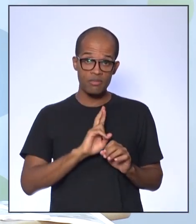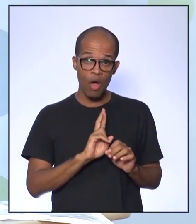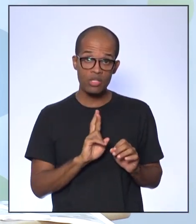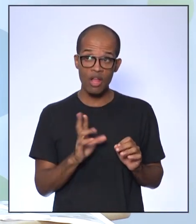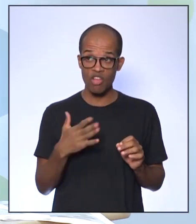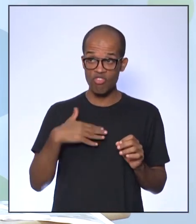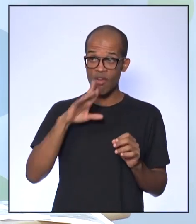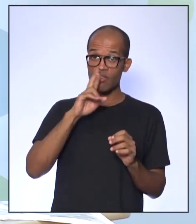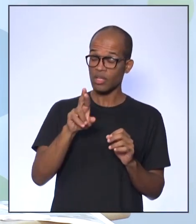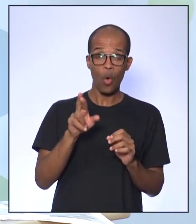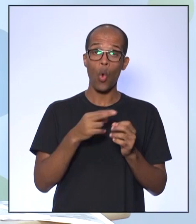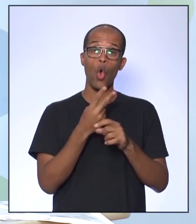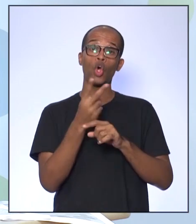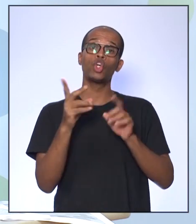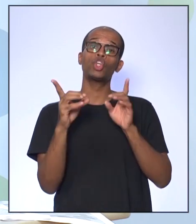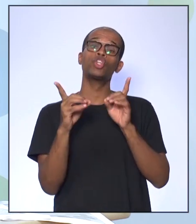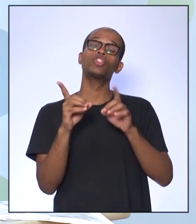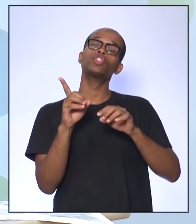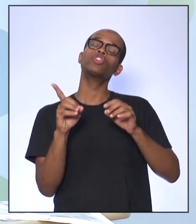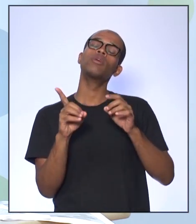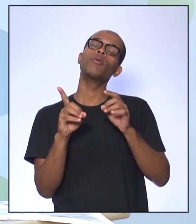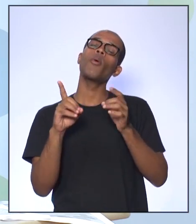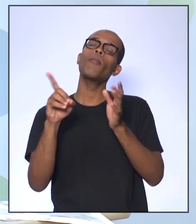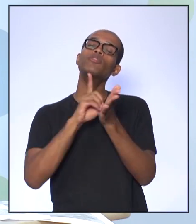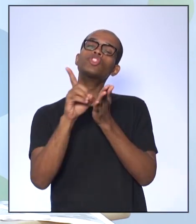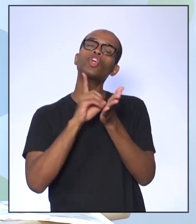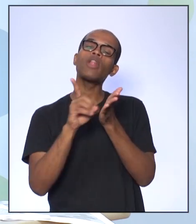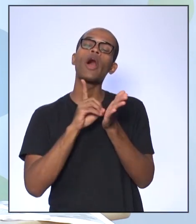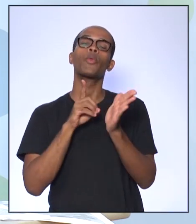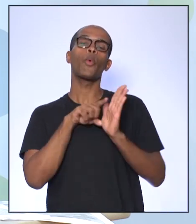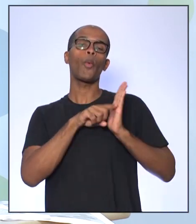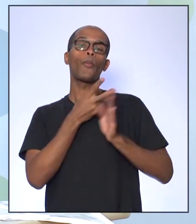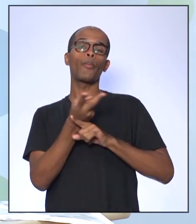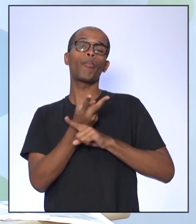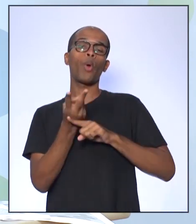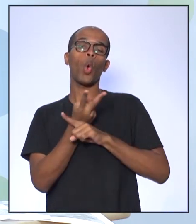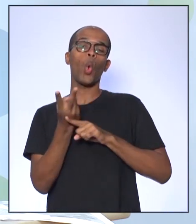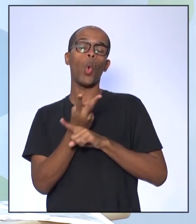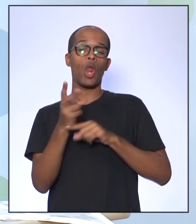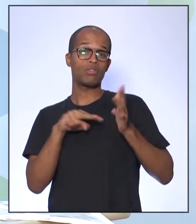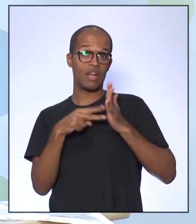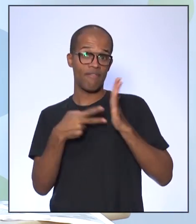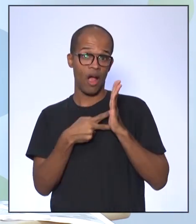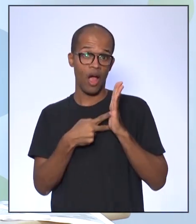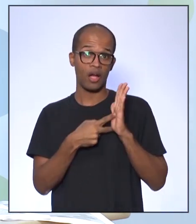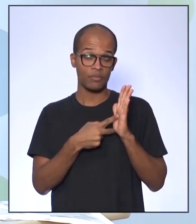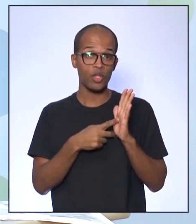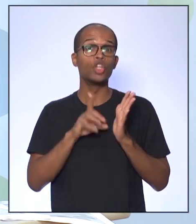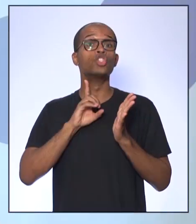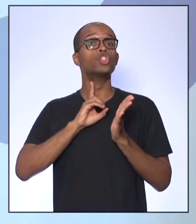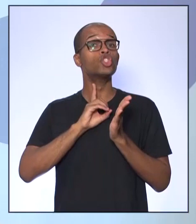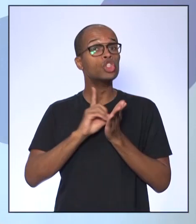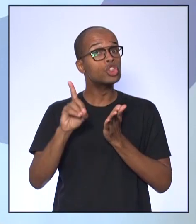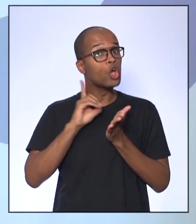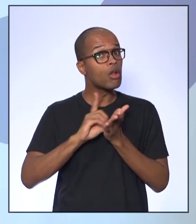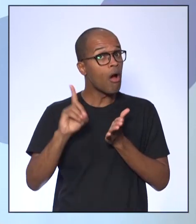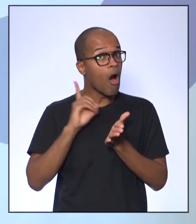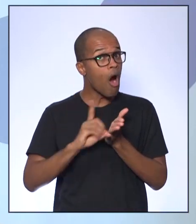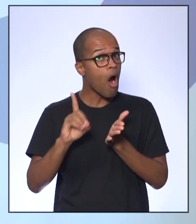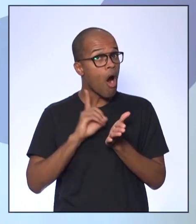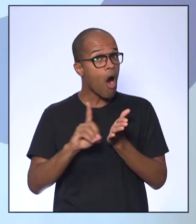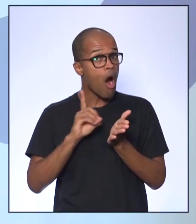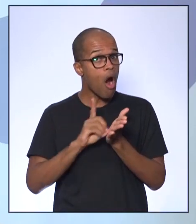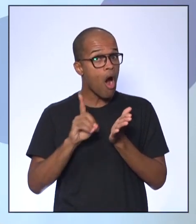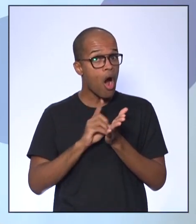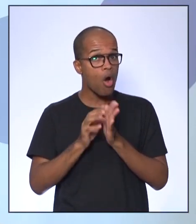gente. Você procura no dicionário. Uma das estratégias de leitura é procurar palavras no dicionário. Dicionário, gente. Dicionário. De preferência